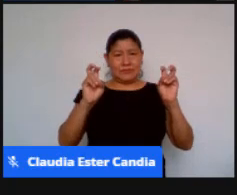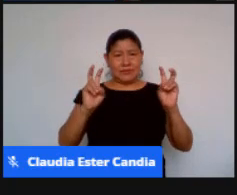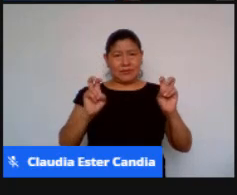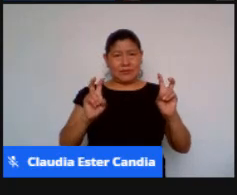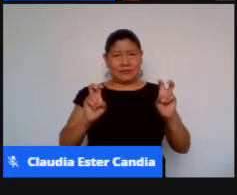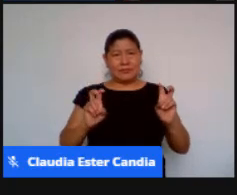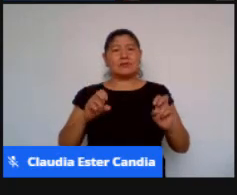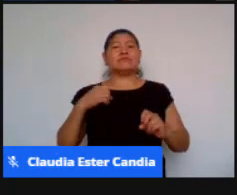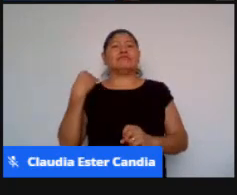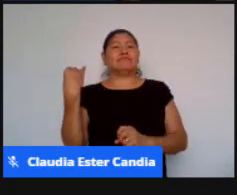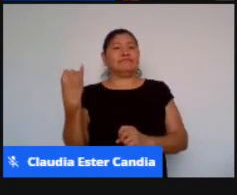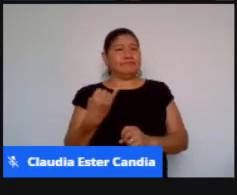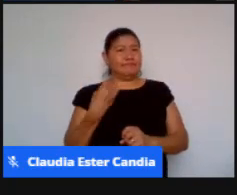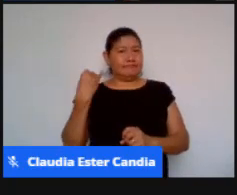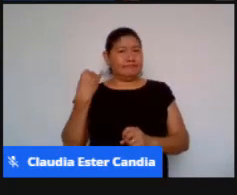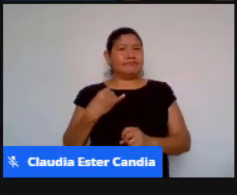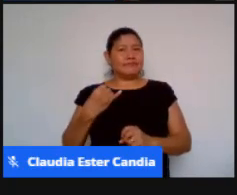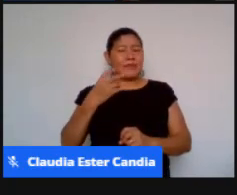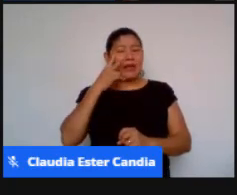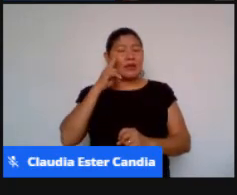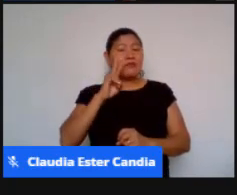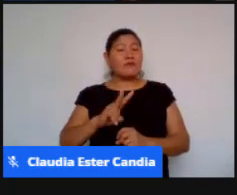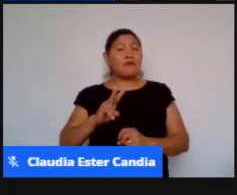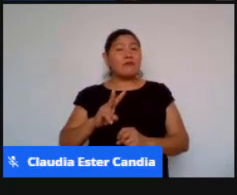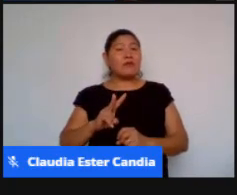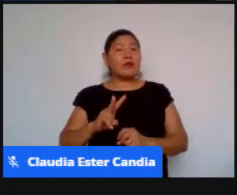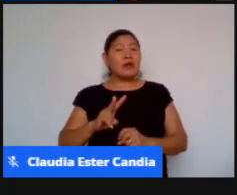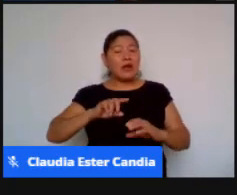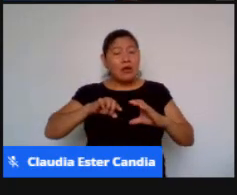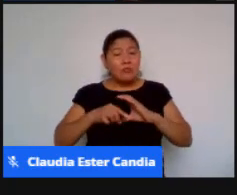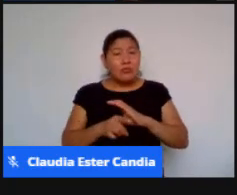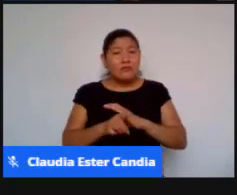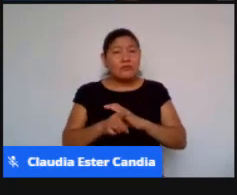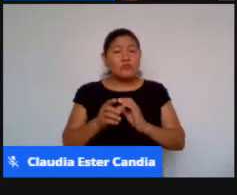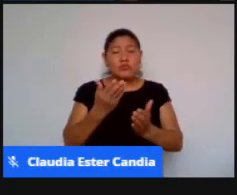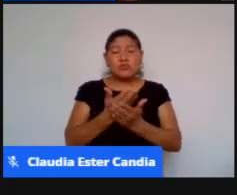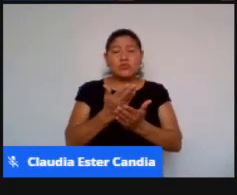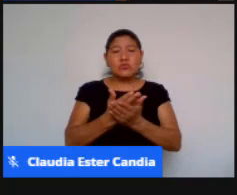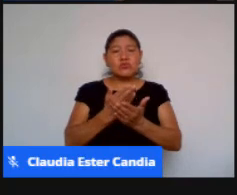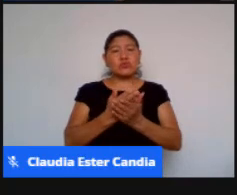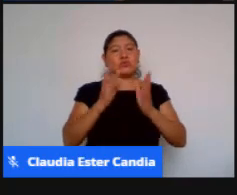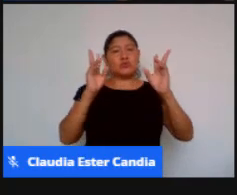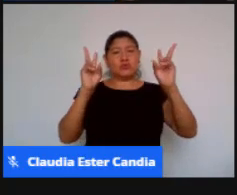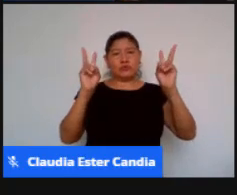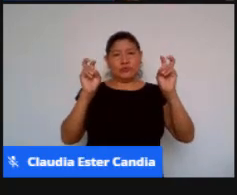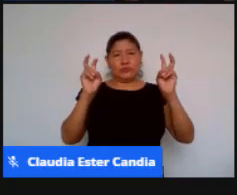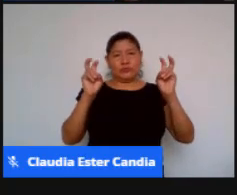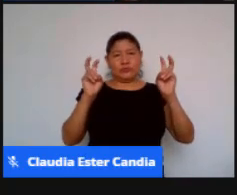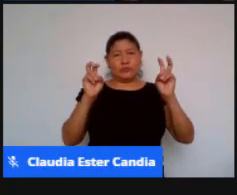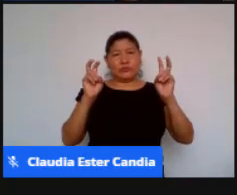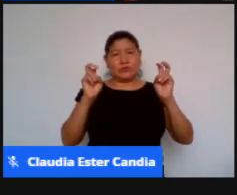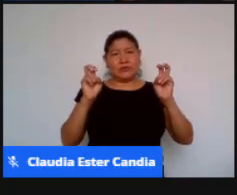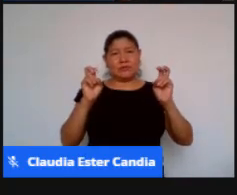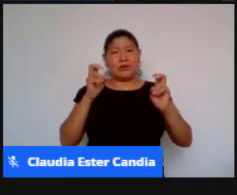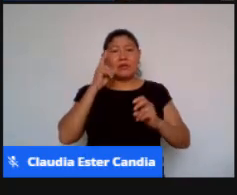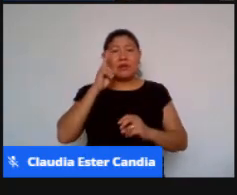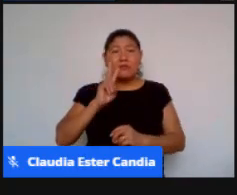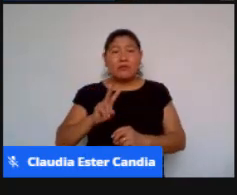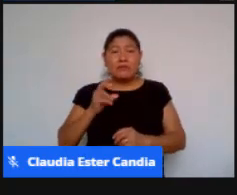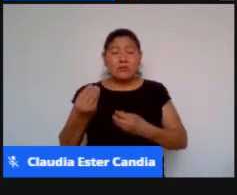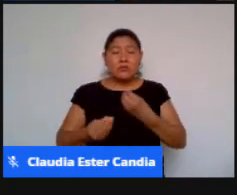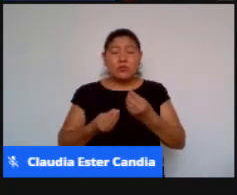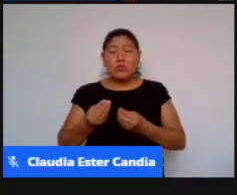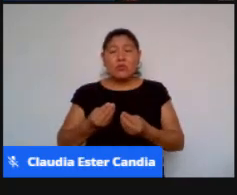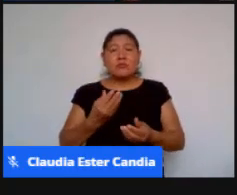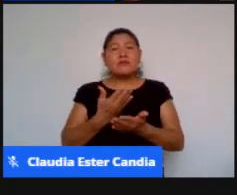a profundidade dos conteúdos, né? Então, é aí que eu vou observando a profundidade desses conteúdos.